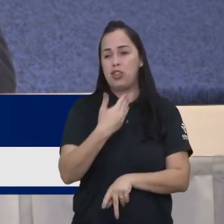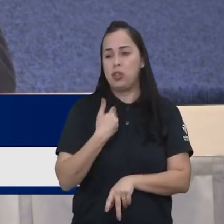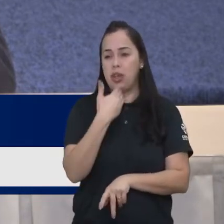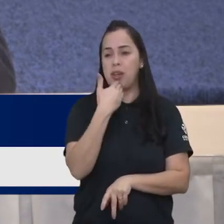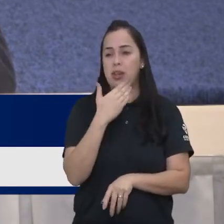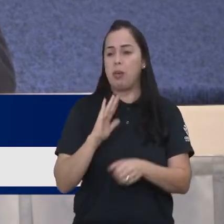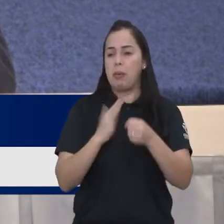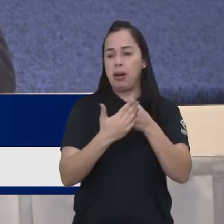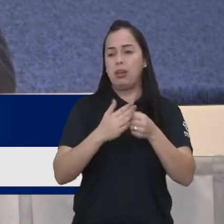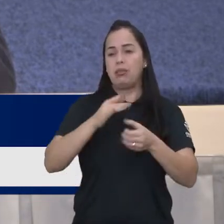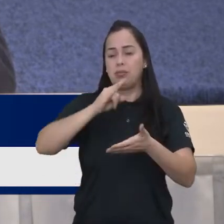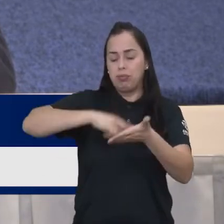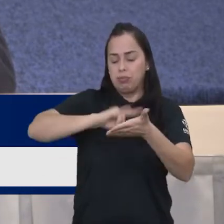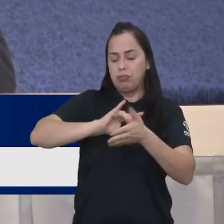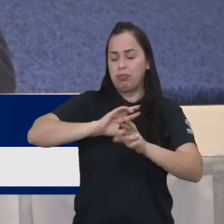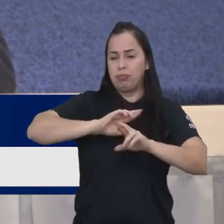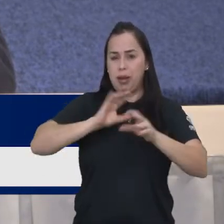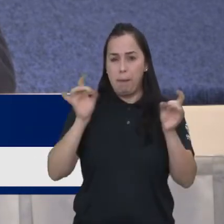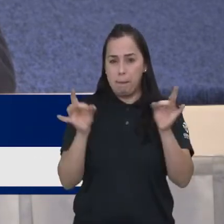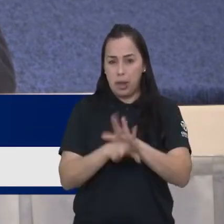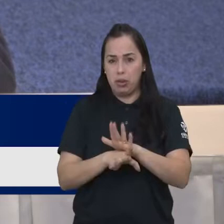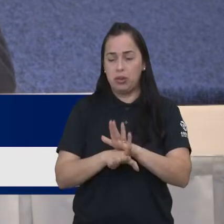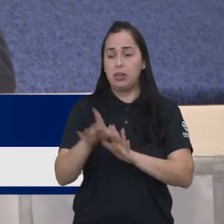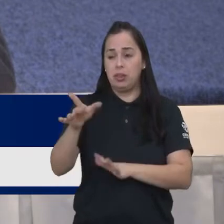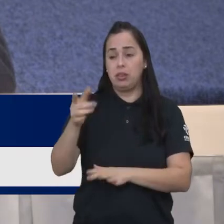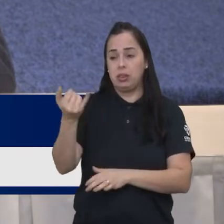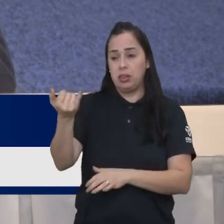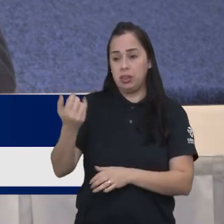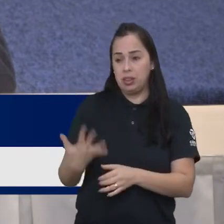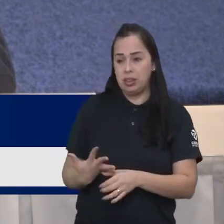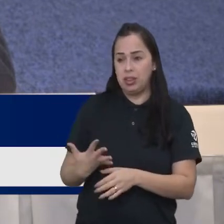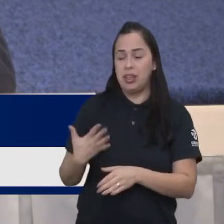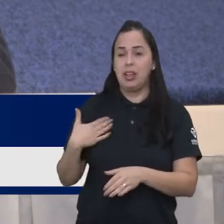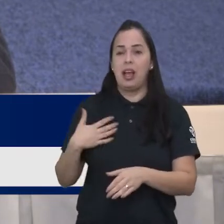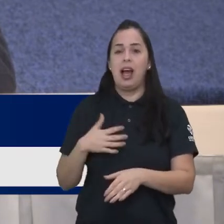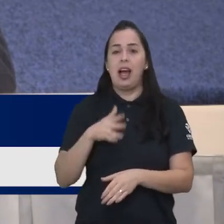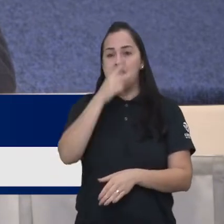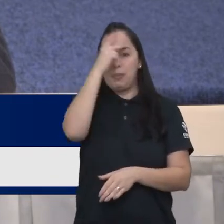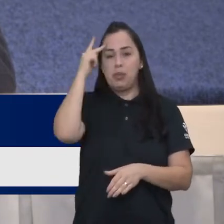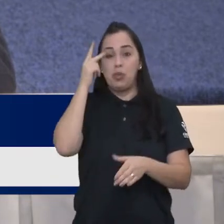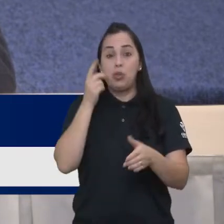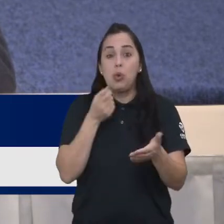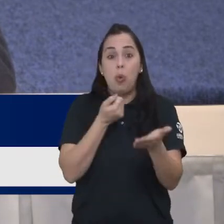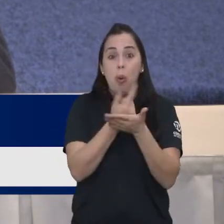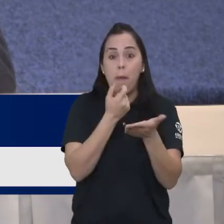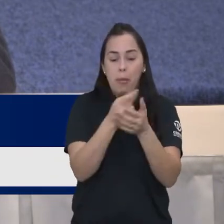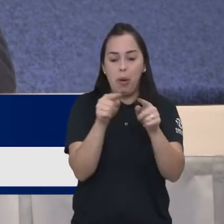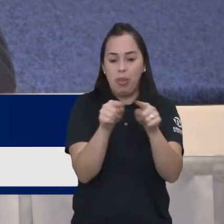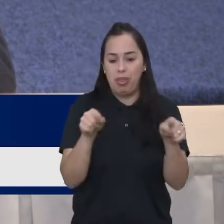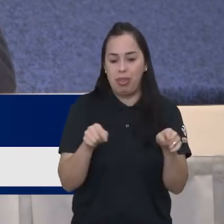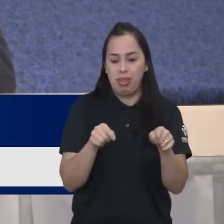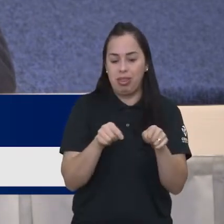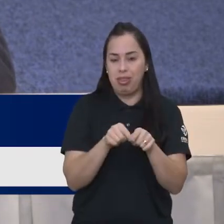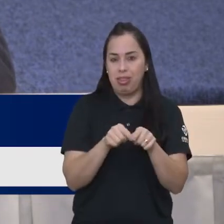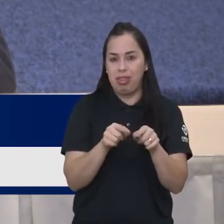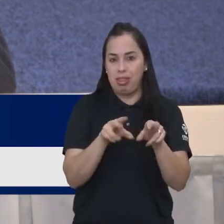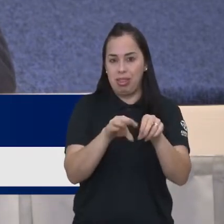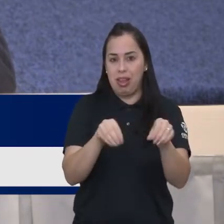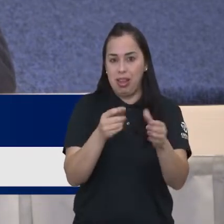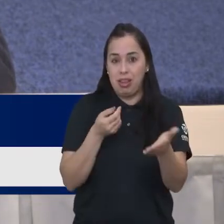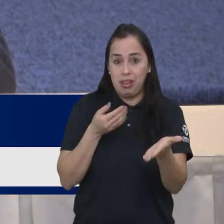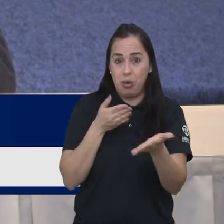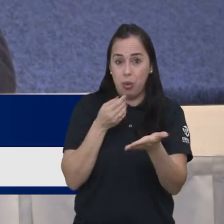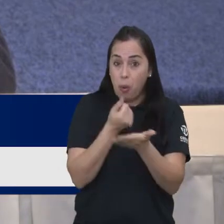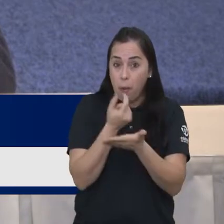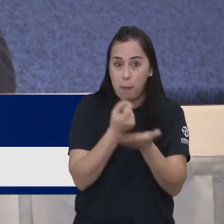à regularização. Como o senhor colocou, ninguém invadiu, comprou e o pessoal quer